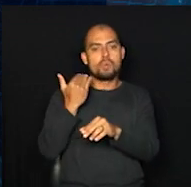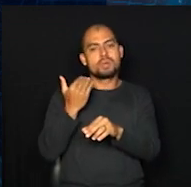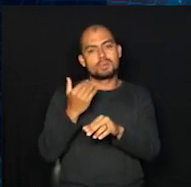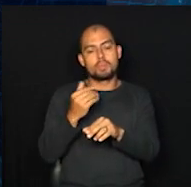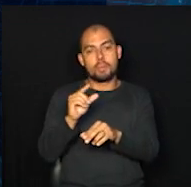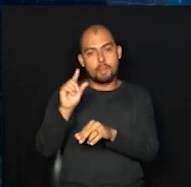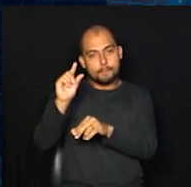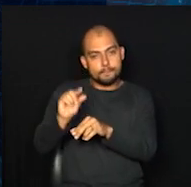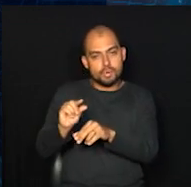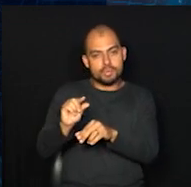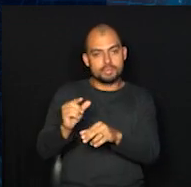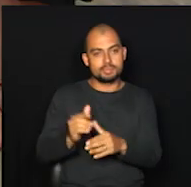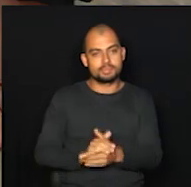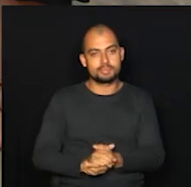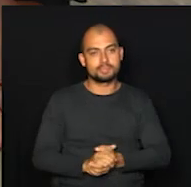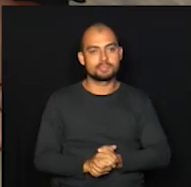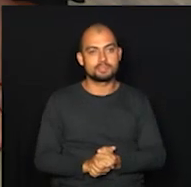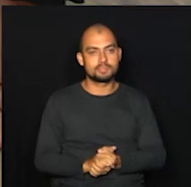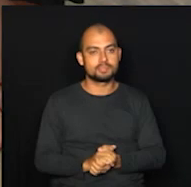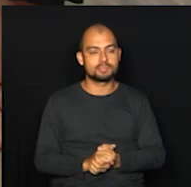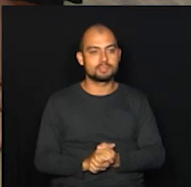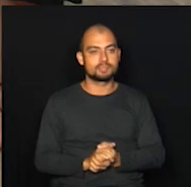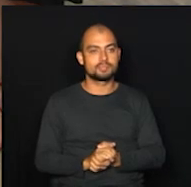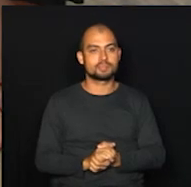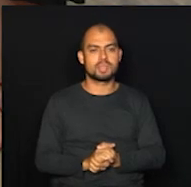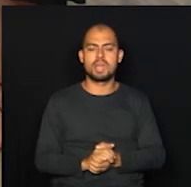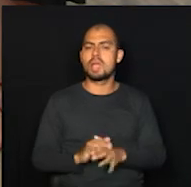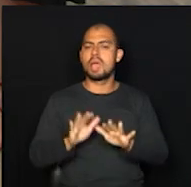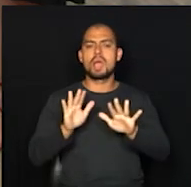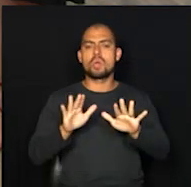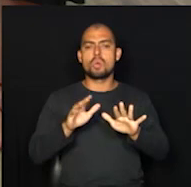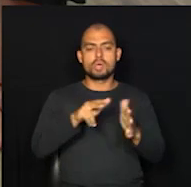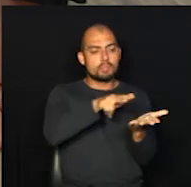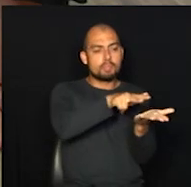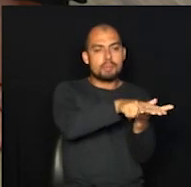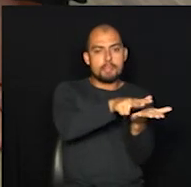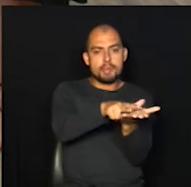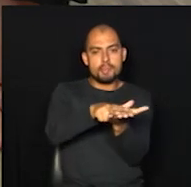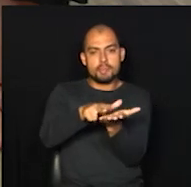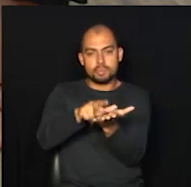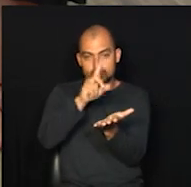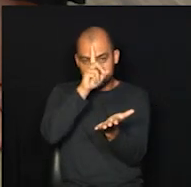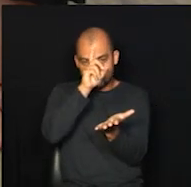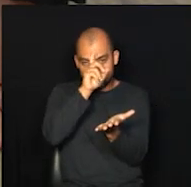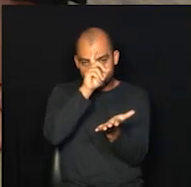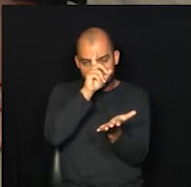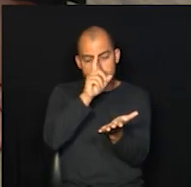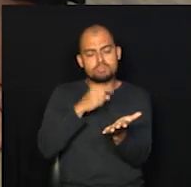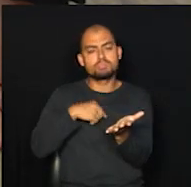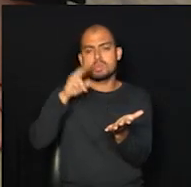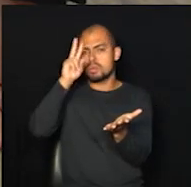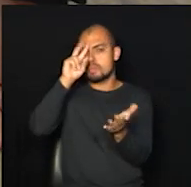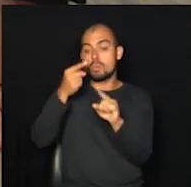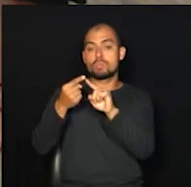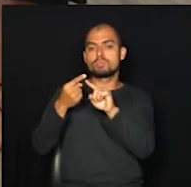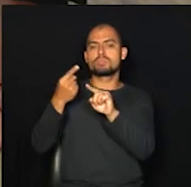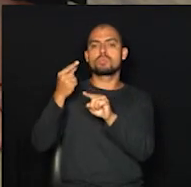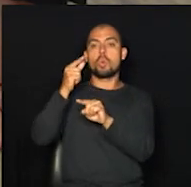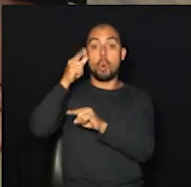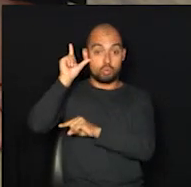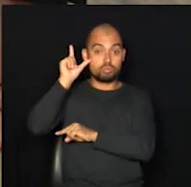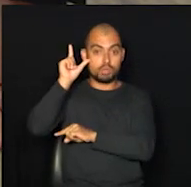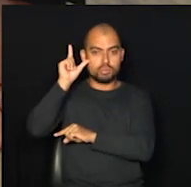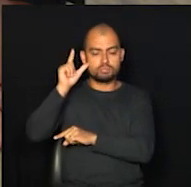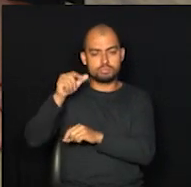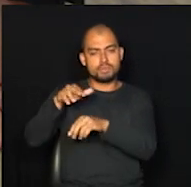que têm o menor número. Em relação à ocupação de leitos na cidade de Campinas, eu lembro que ontem mesmo a gente estava falando